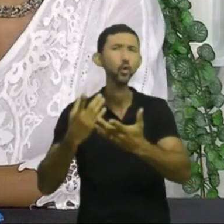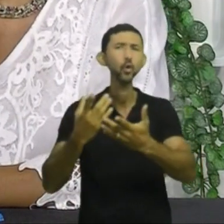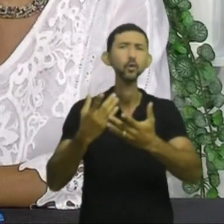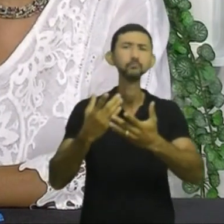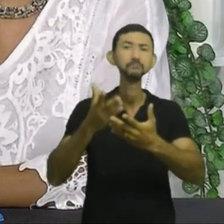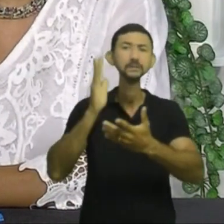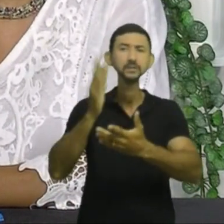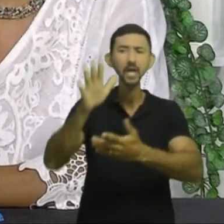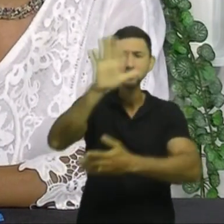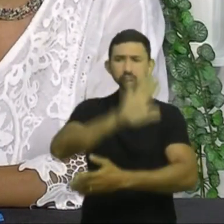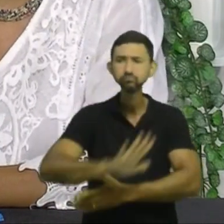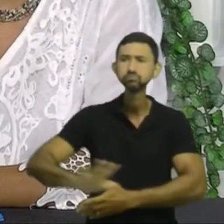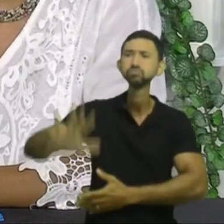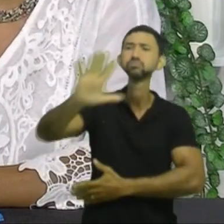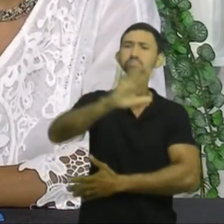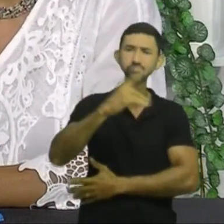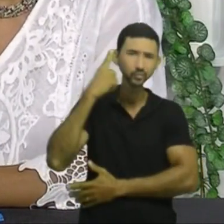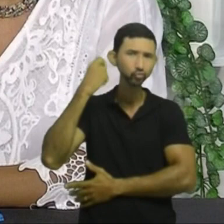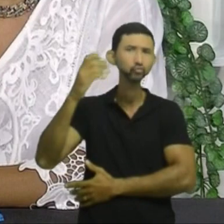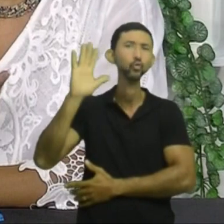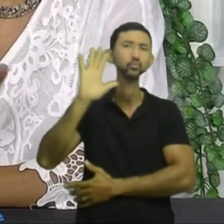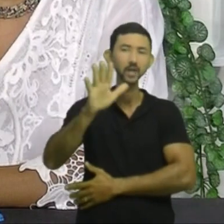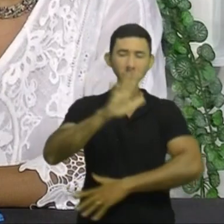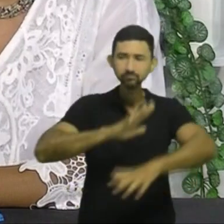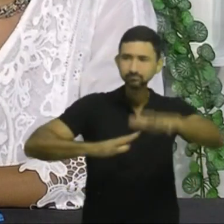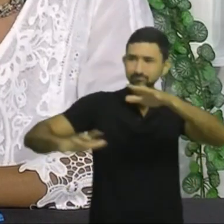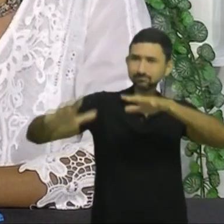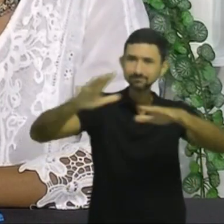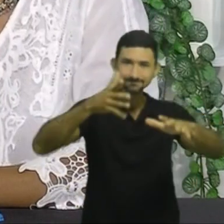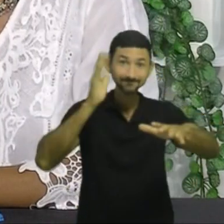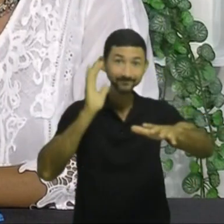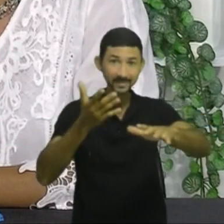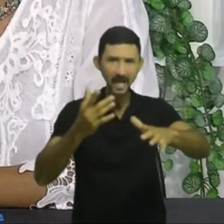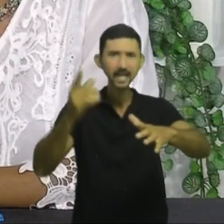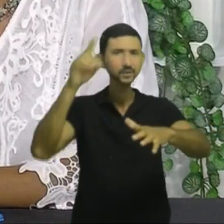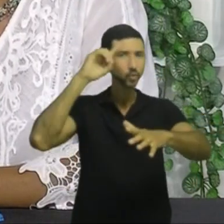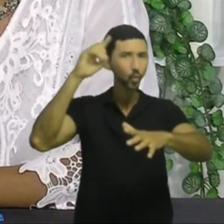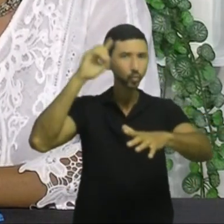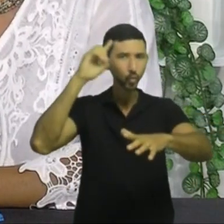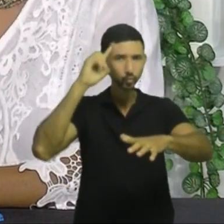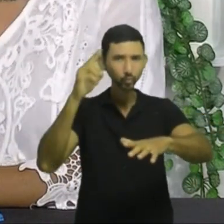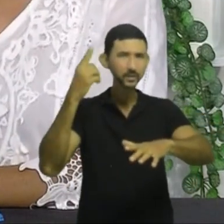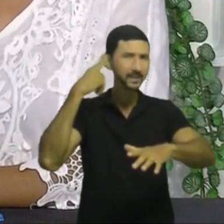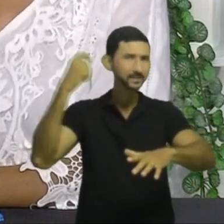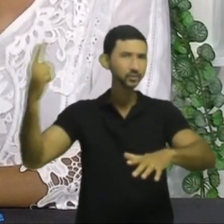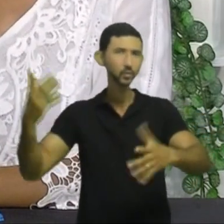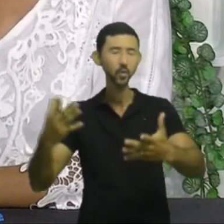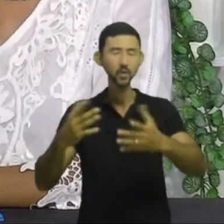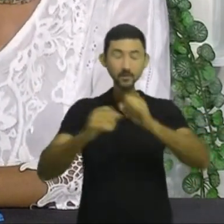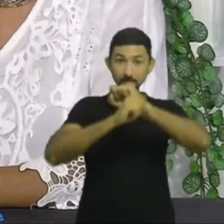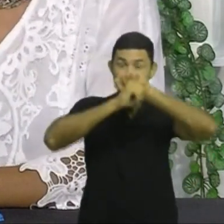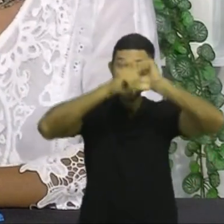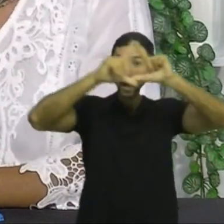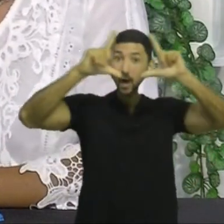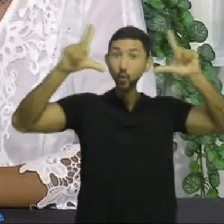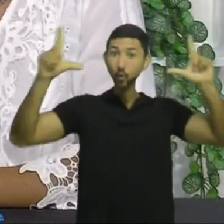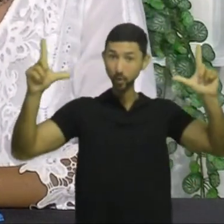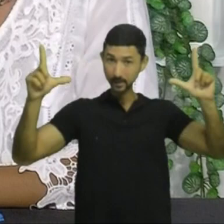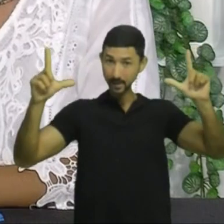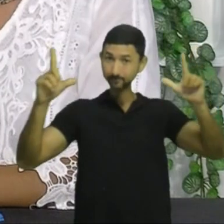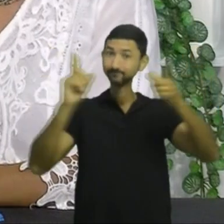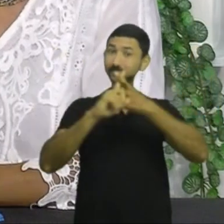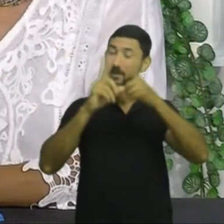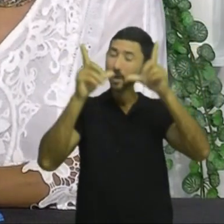eles já estão aí conosco, transitando conosco diariamente. Ao acordar e ao